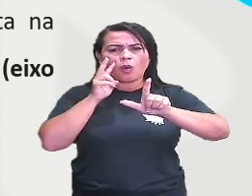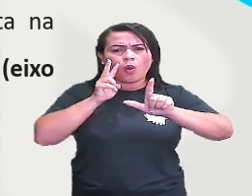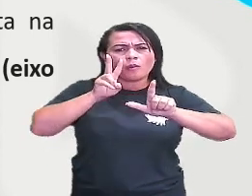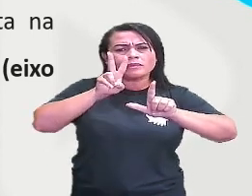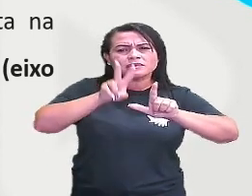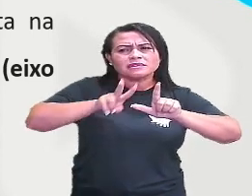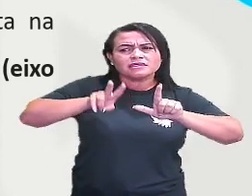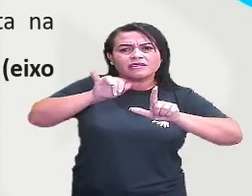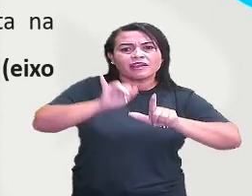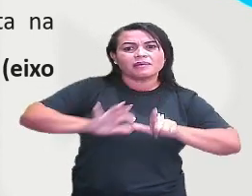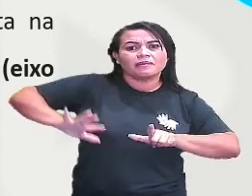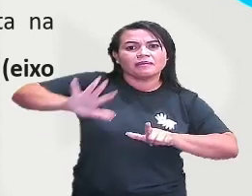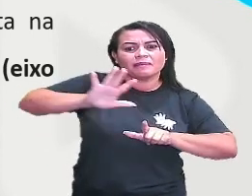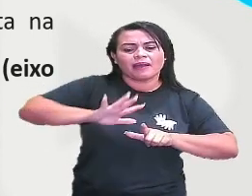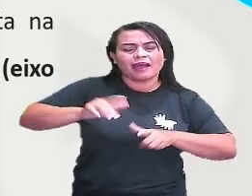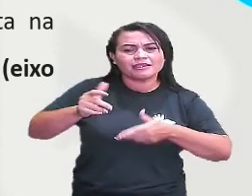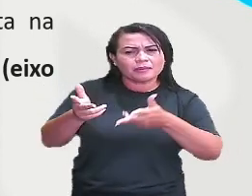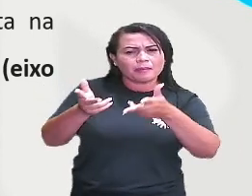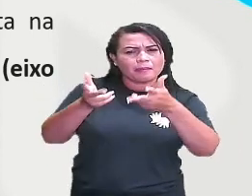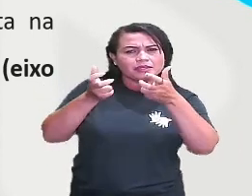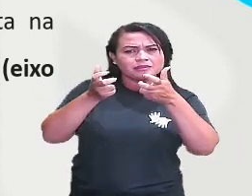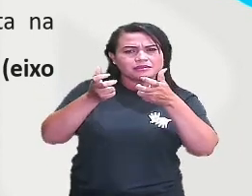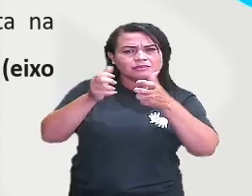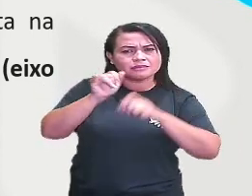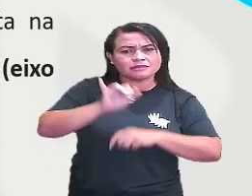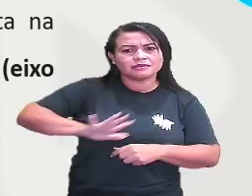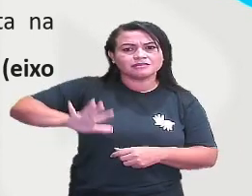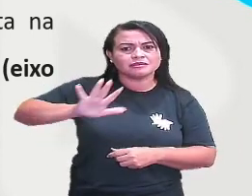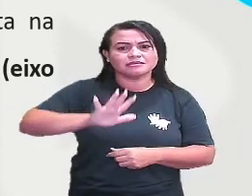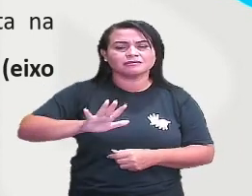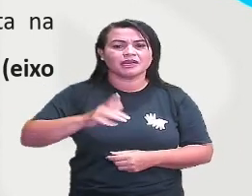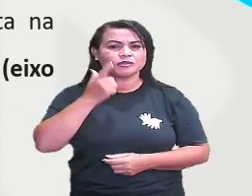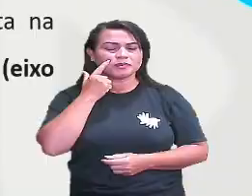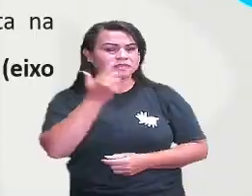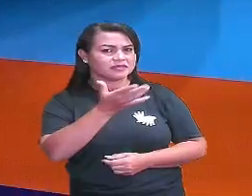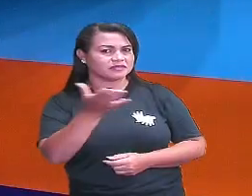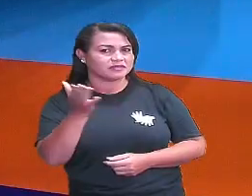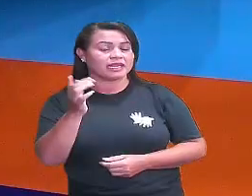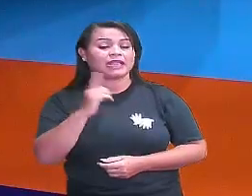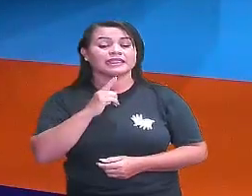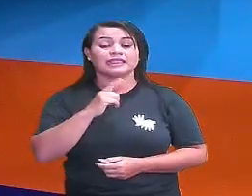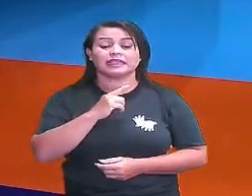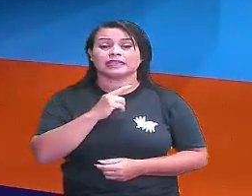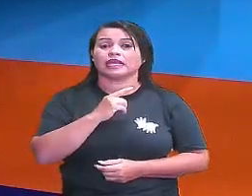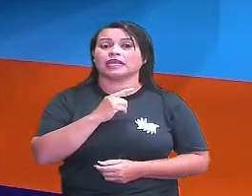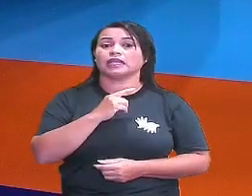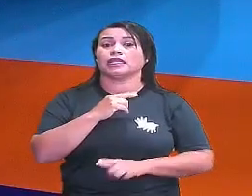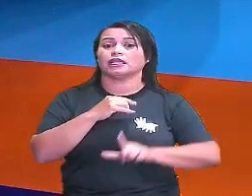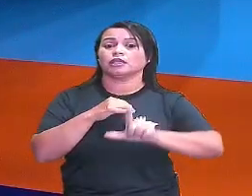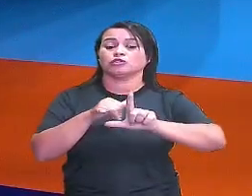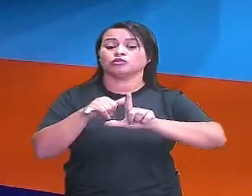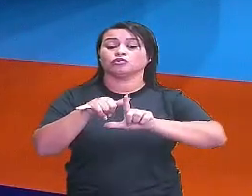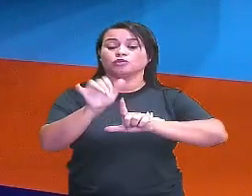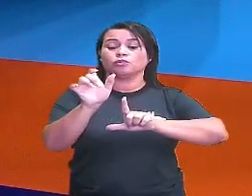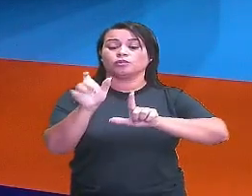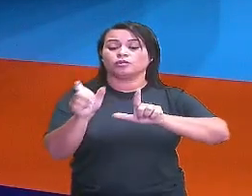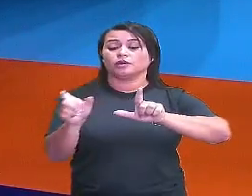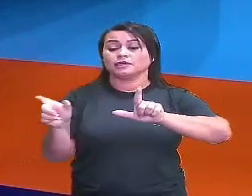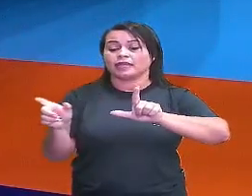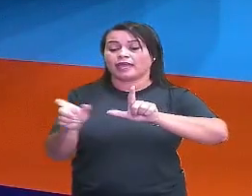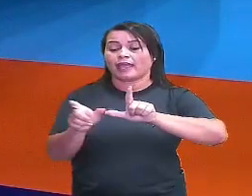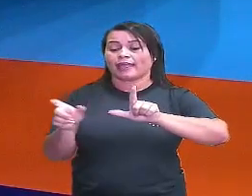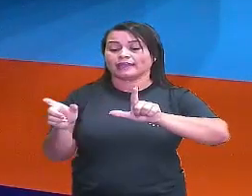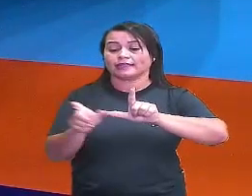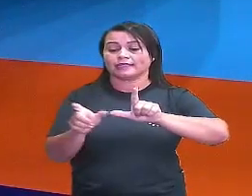desta imagem aqui. Presta bem atenção nessa imagem. Vejam que eu tenho aqui, ó, duas retas